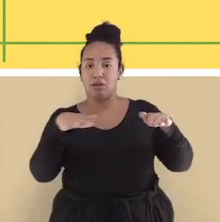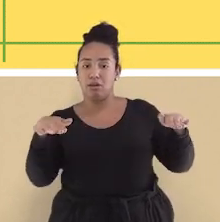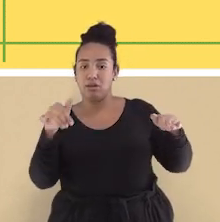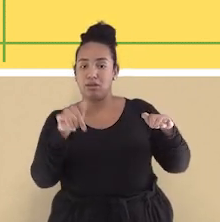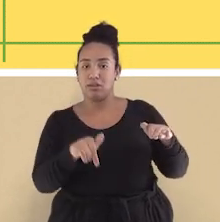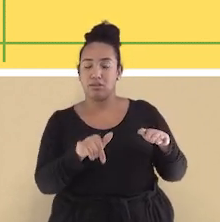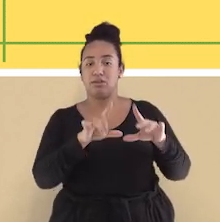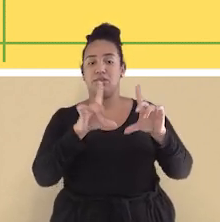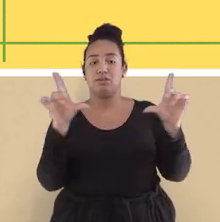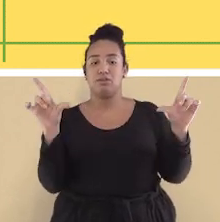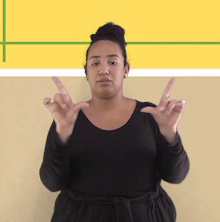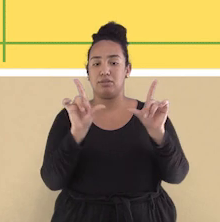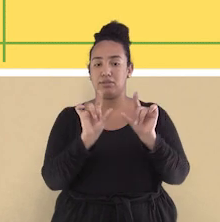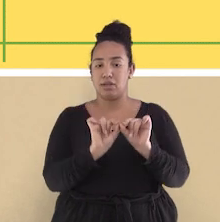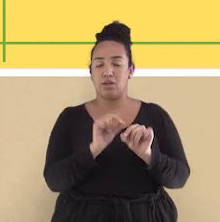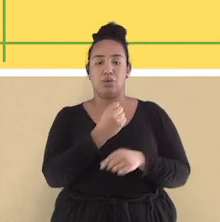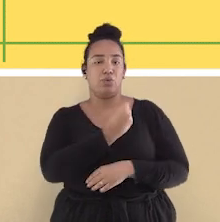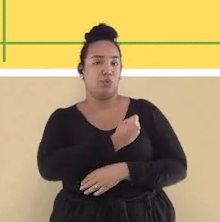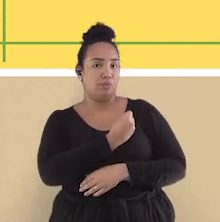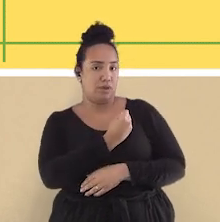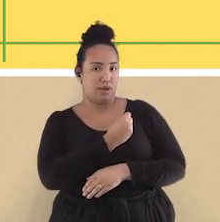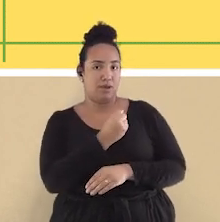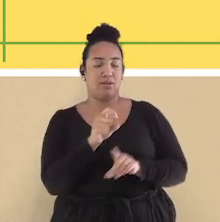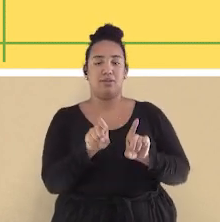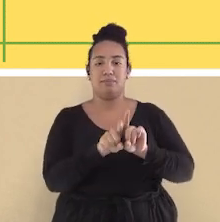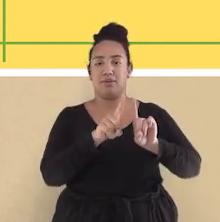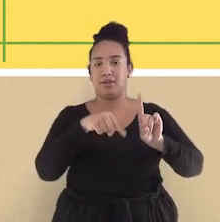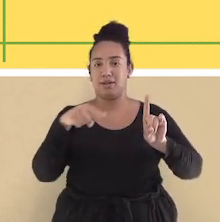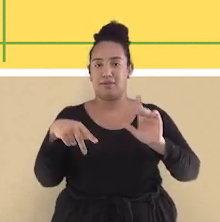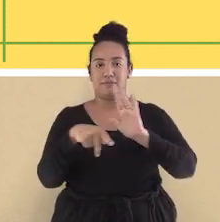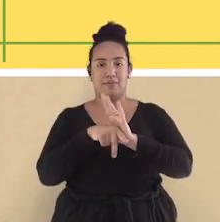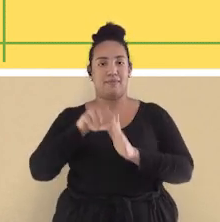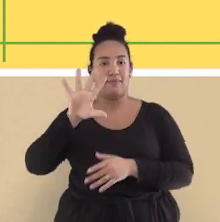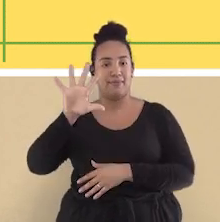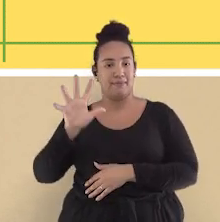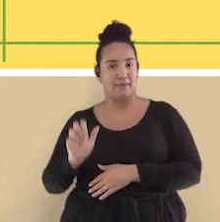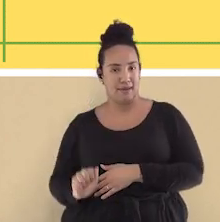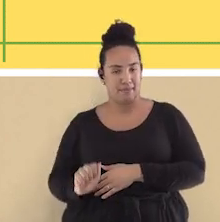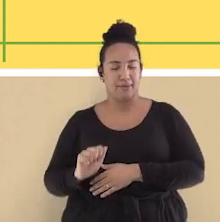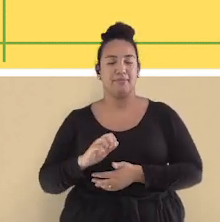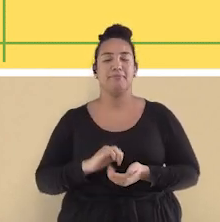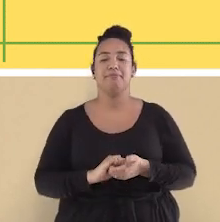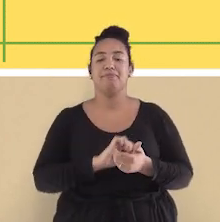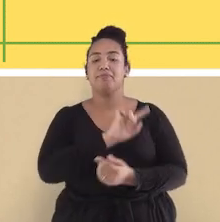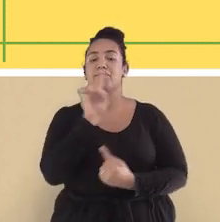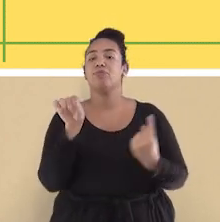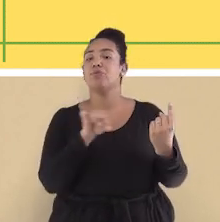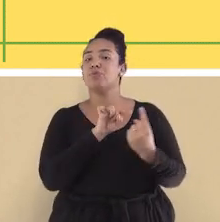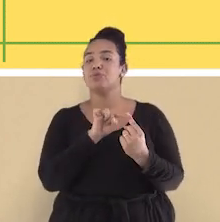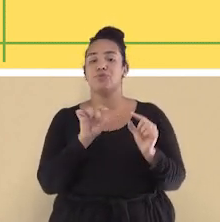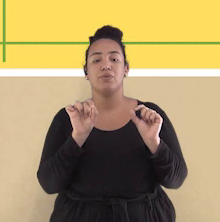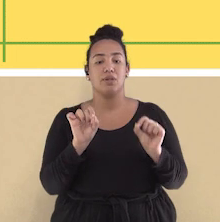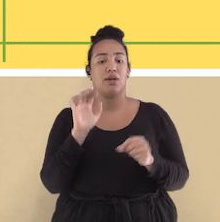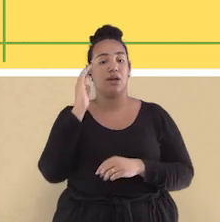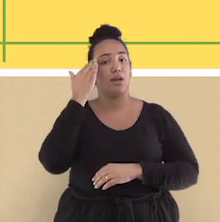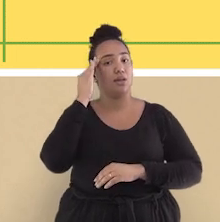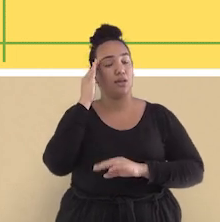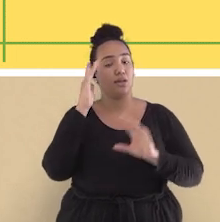distâncias na superfície pelas escalas gráficas e numéricas dos mapas. O objetivo